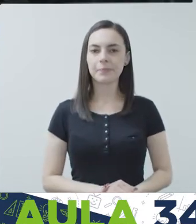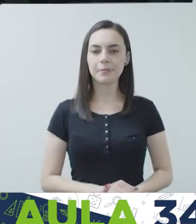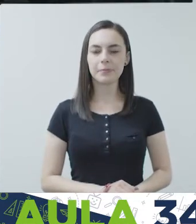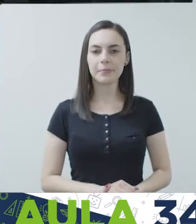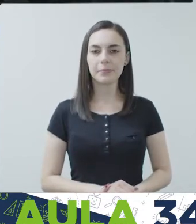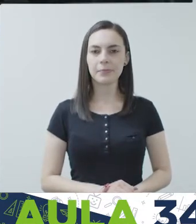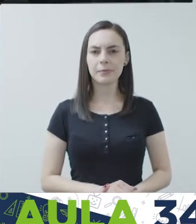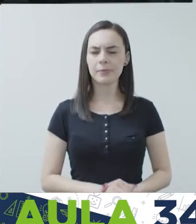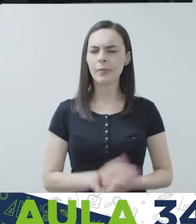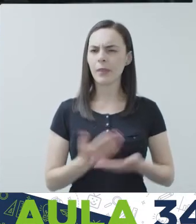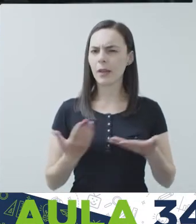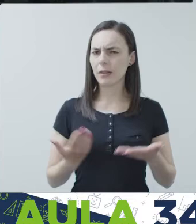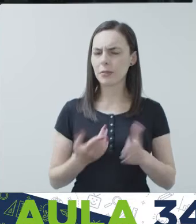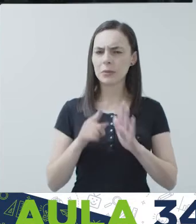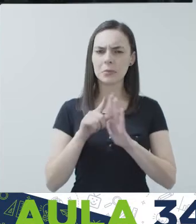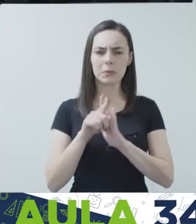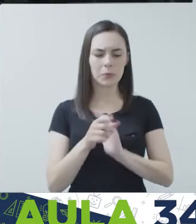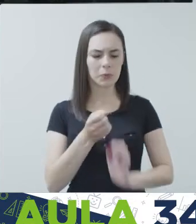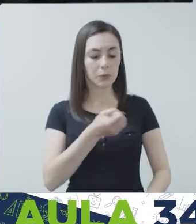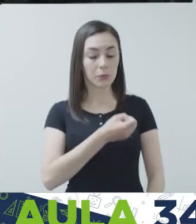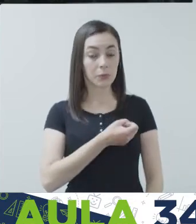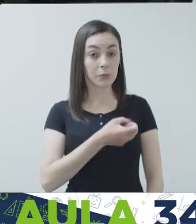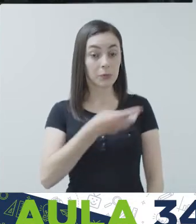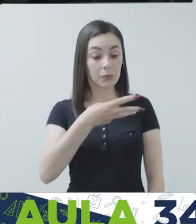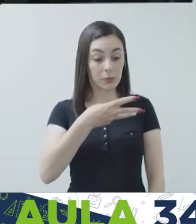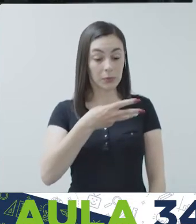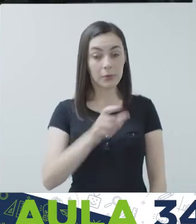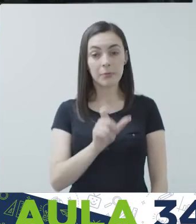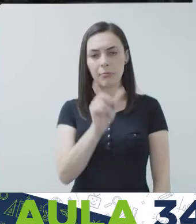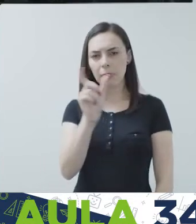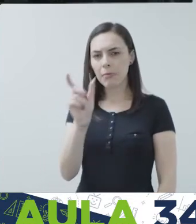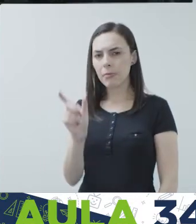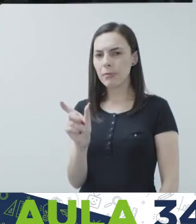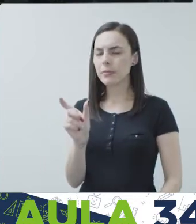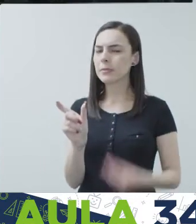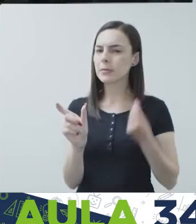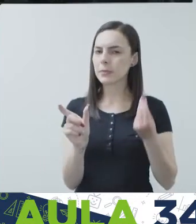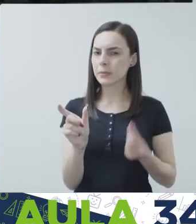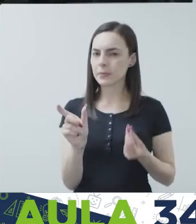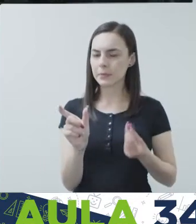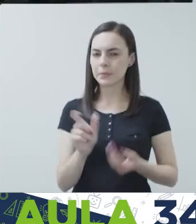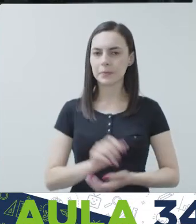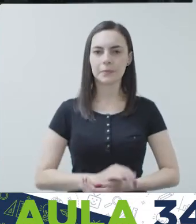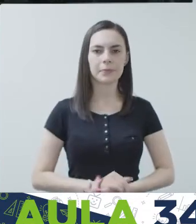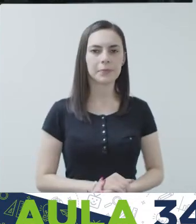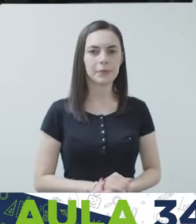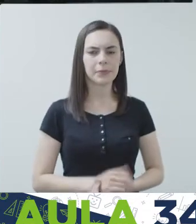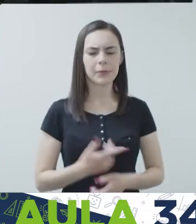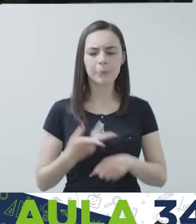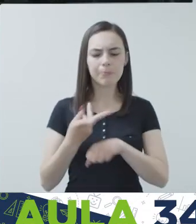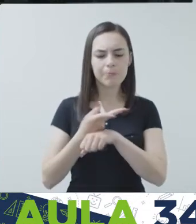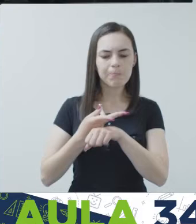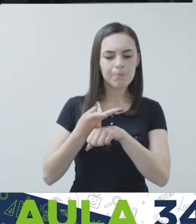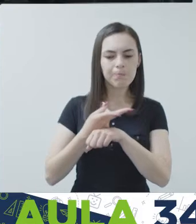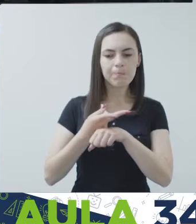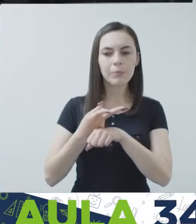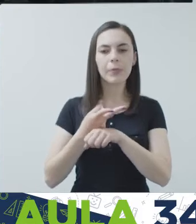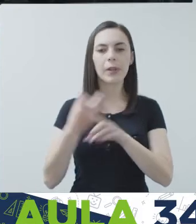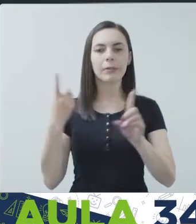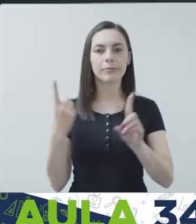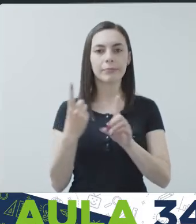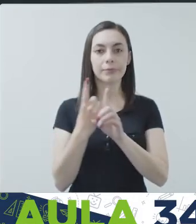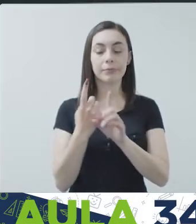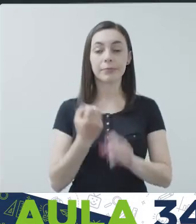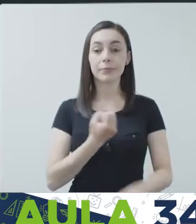nós escrevemos este número? O nome dele, né? Deixa eu achar que é o